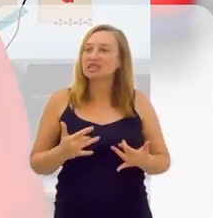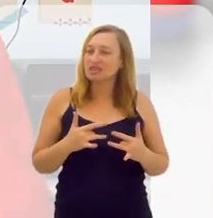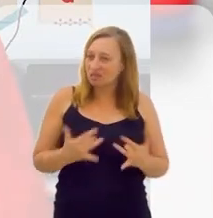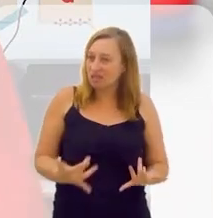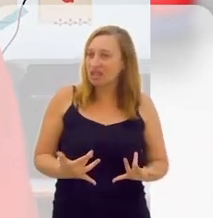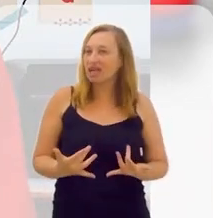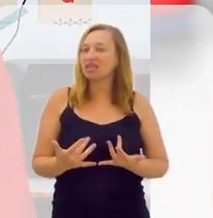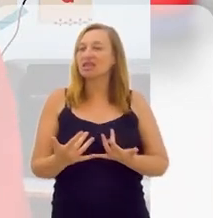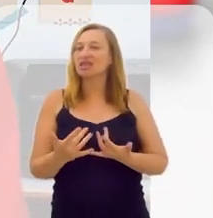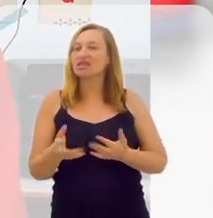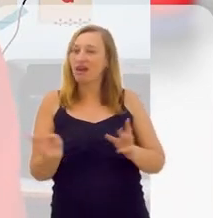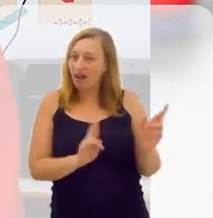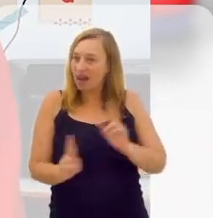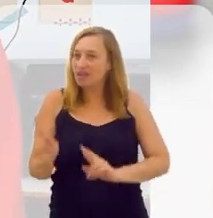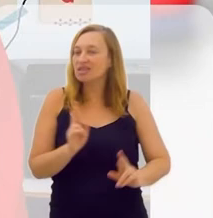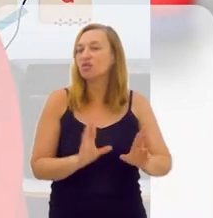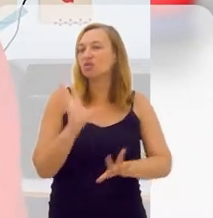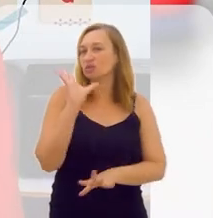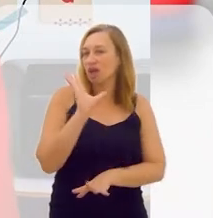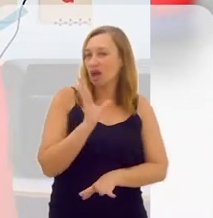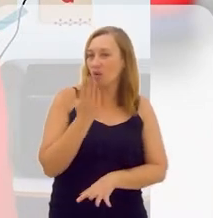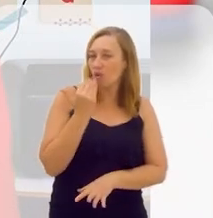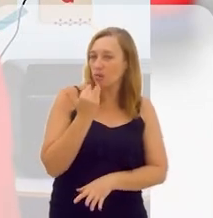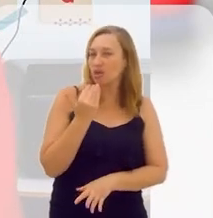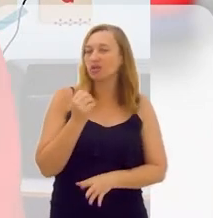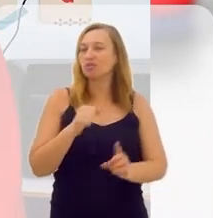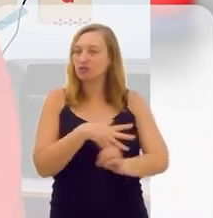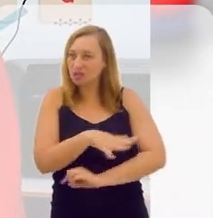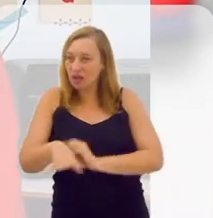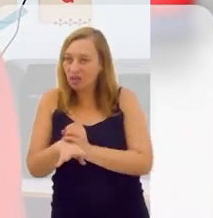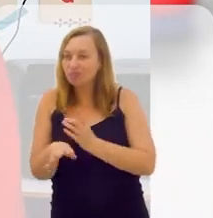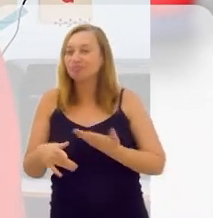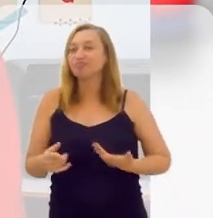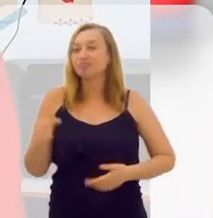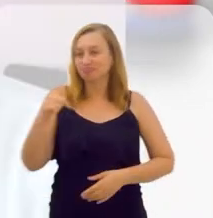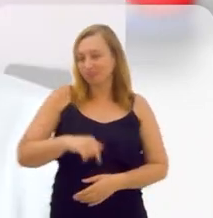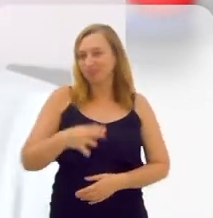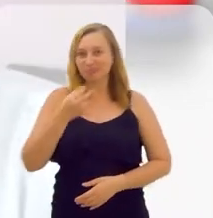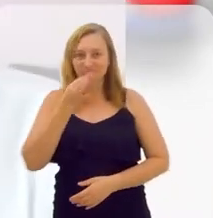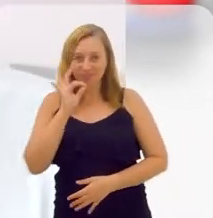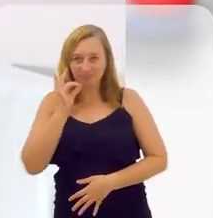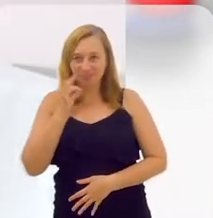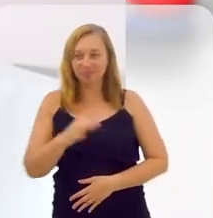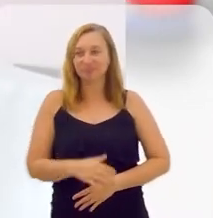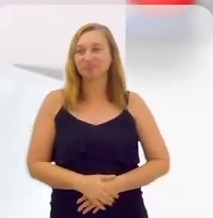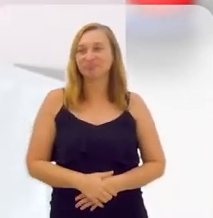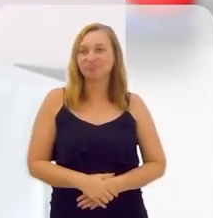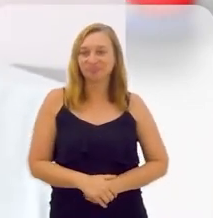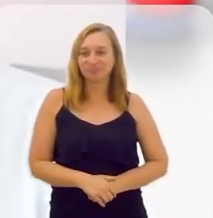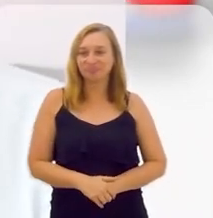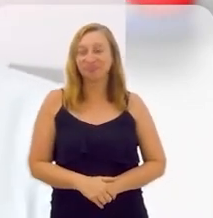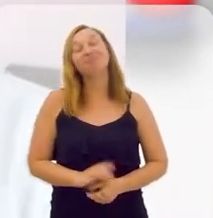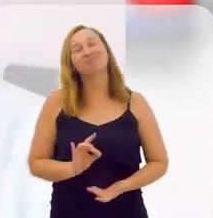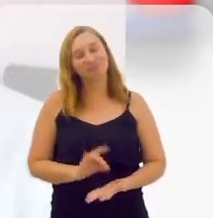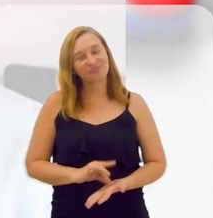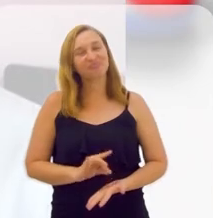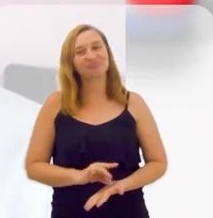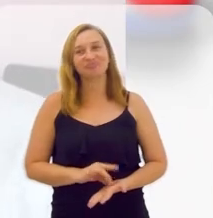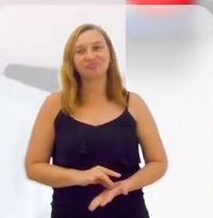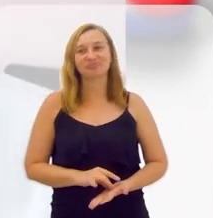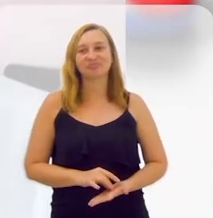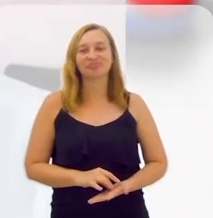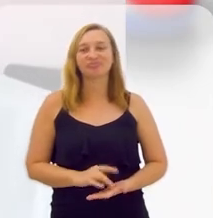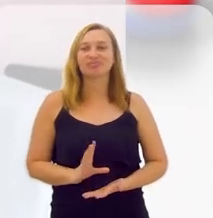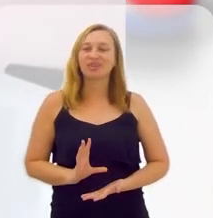afeto, essa relação da comida com o social? Aqui no café, a gente realmente